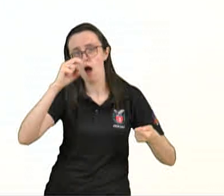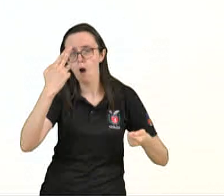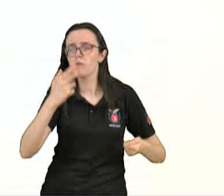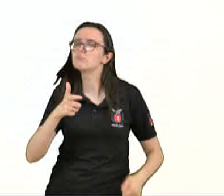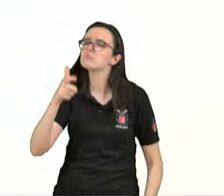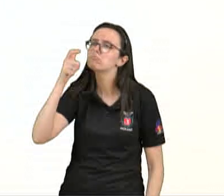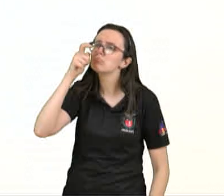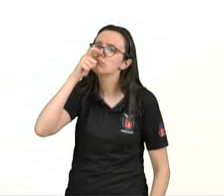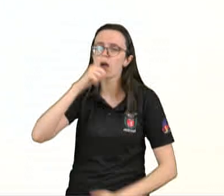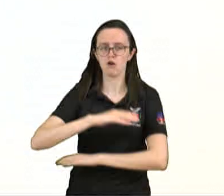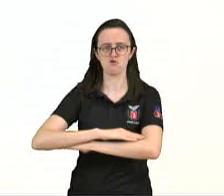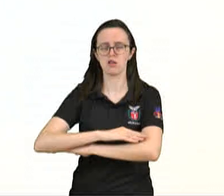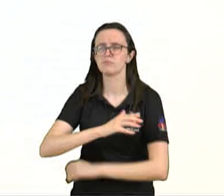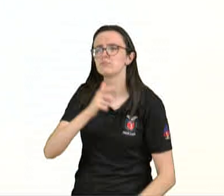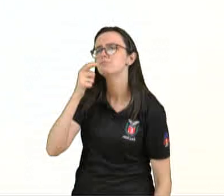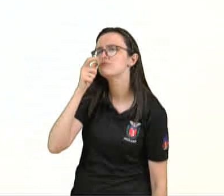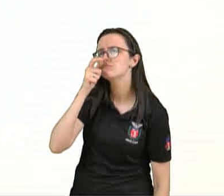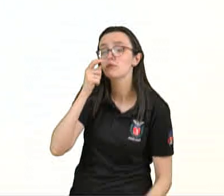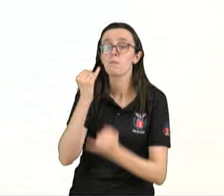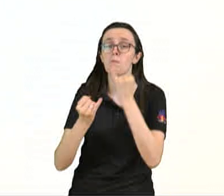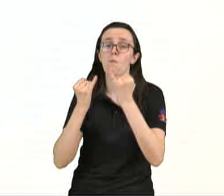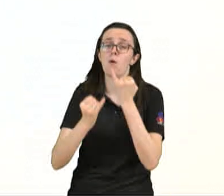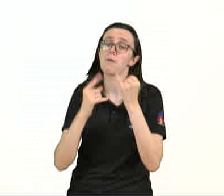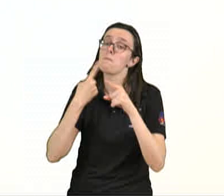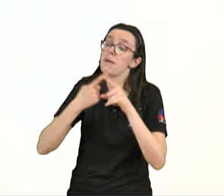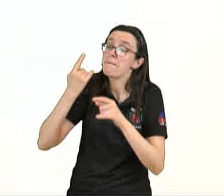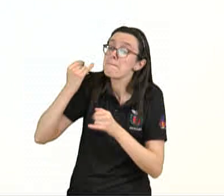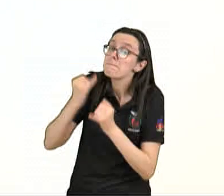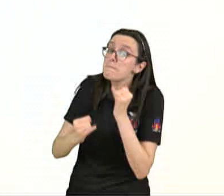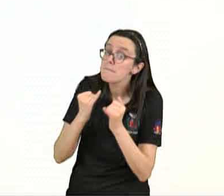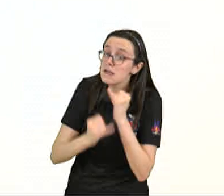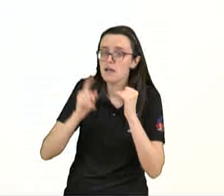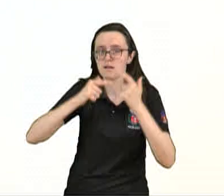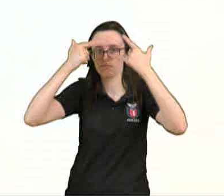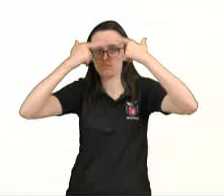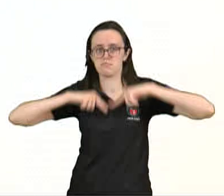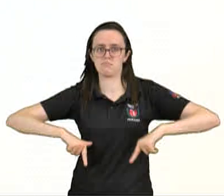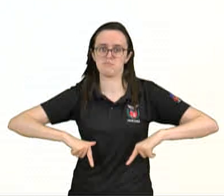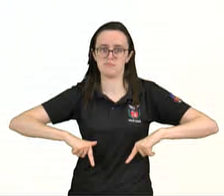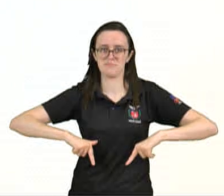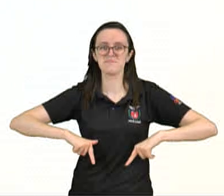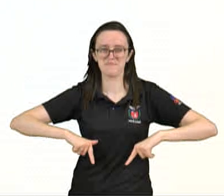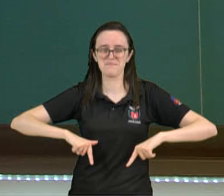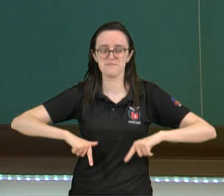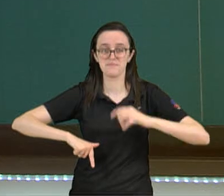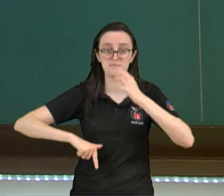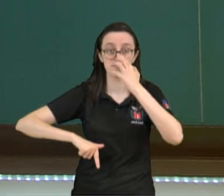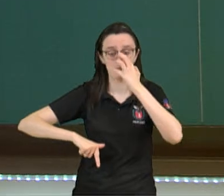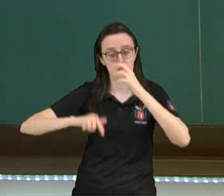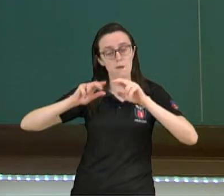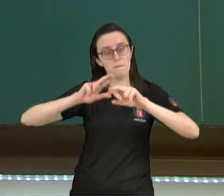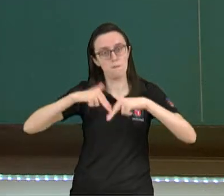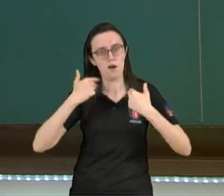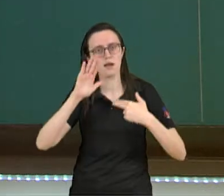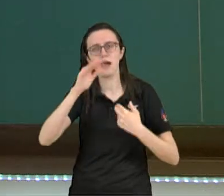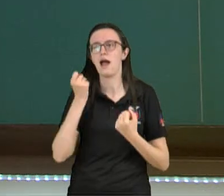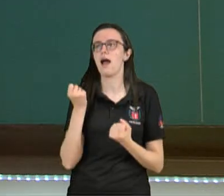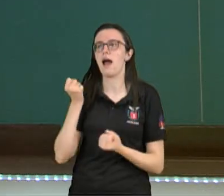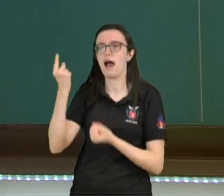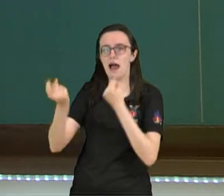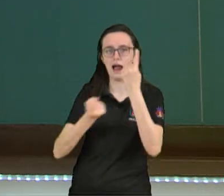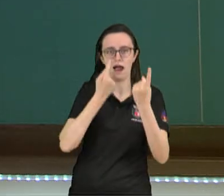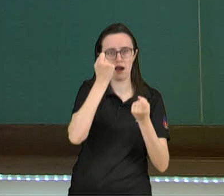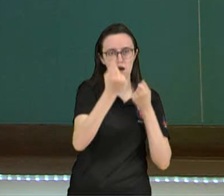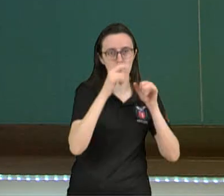virtude do enfoque objetivo do enunciador do texto. Então, por isso mesmo que algumas notícias elas